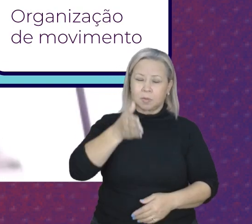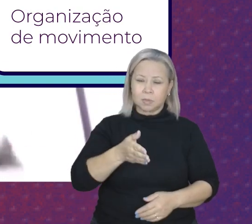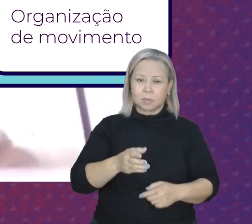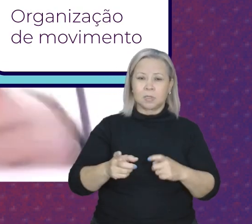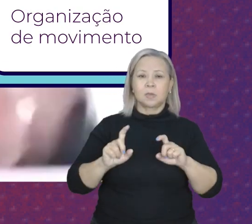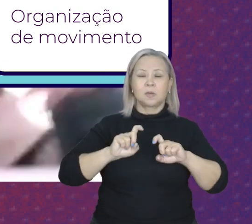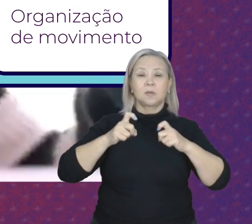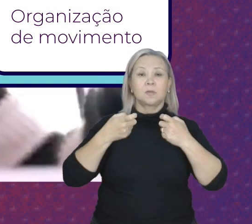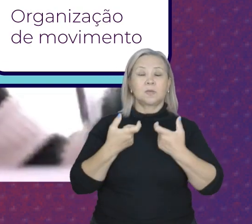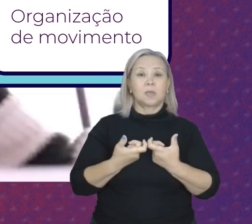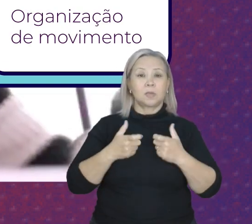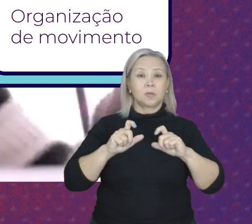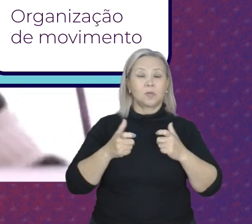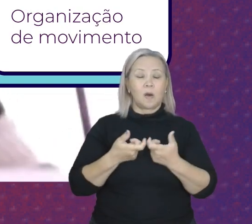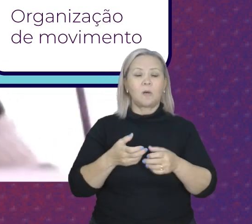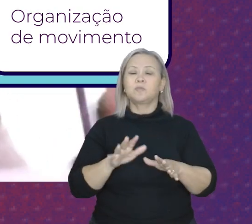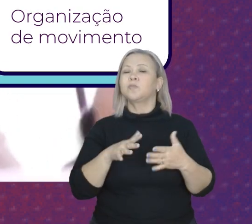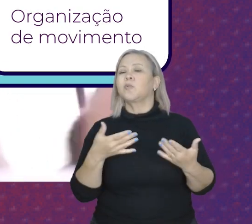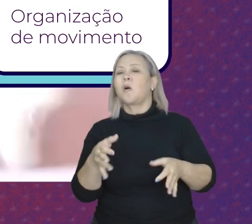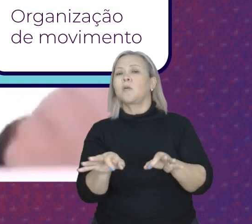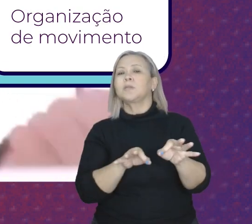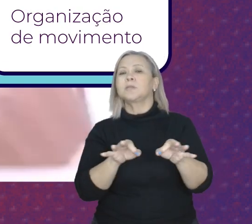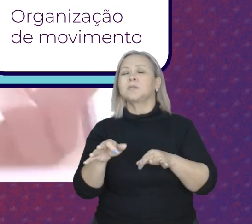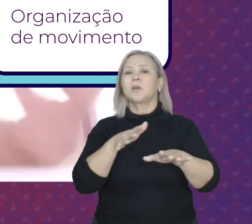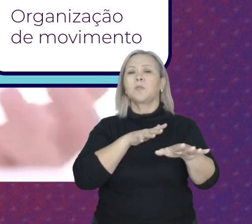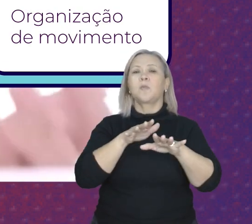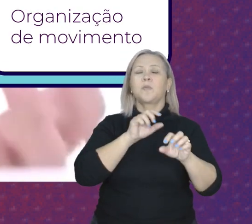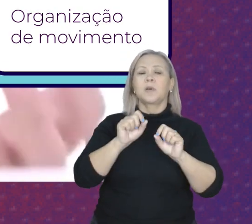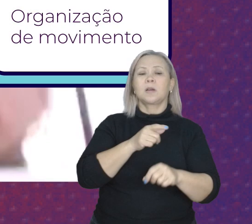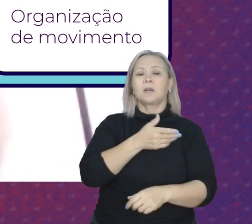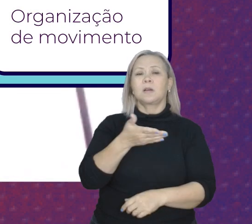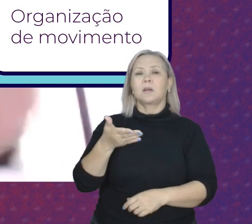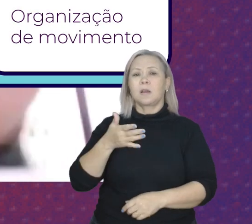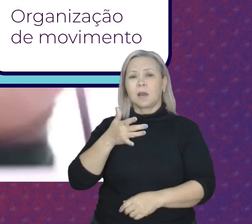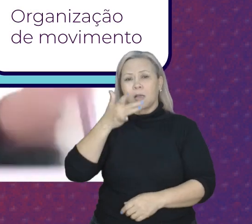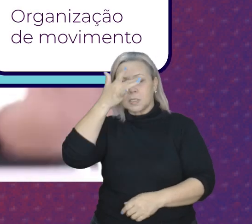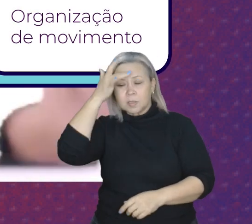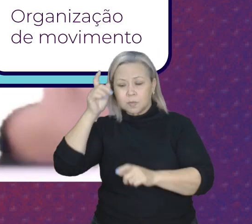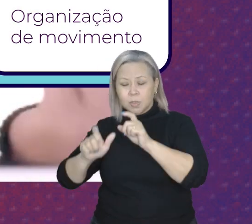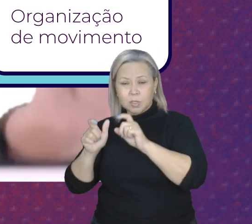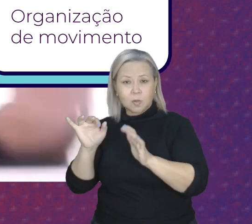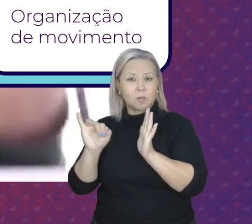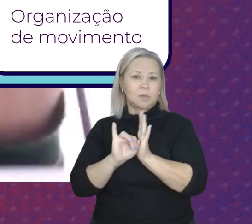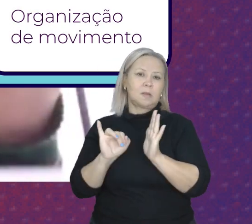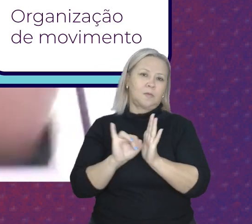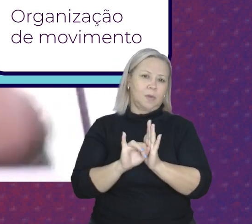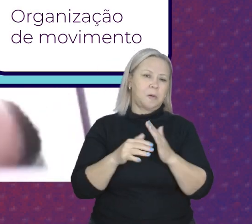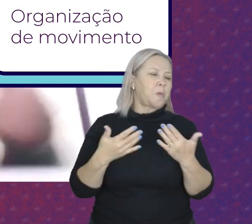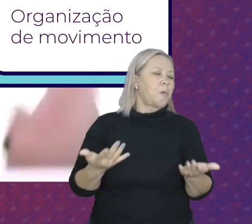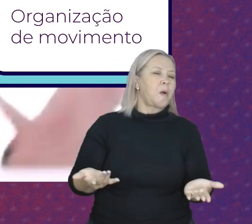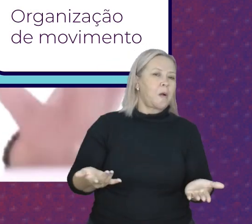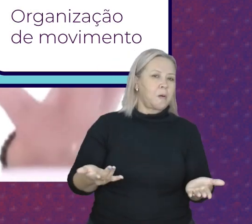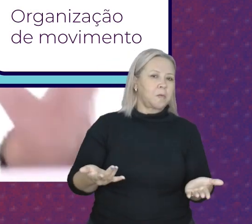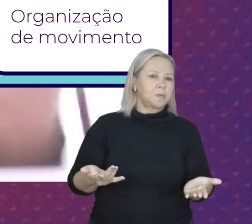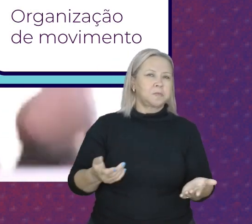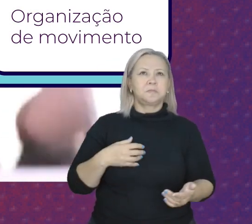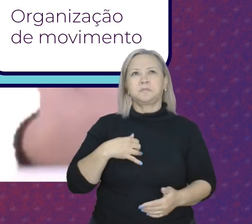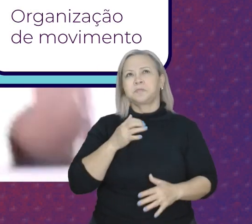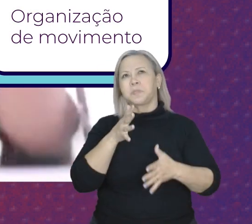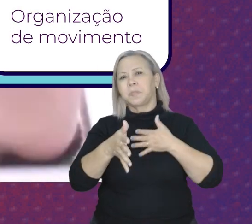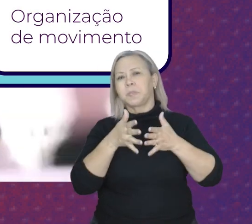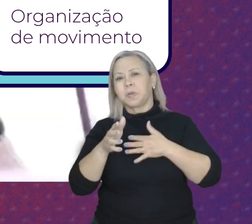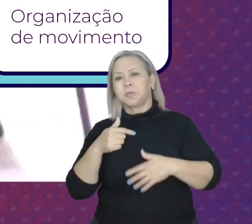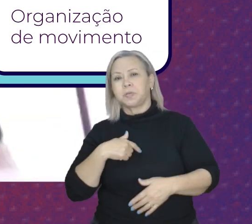qual é a organização de movimento que essa pessoa mais se identifica. Bom, se eu digo que eu sou mulher, que eu sou